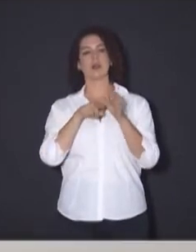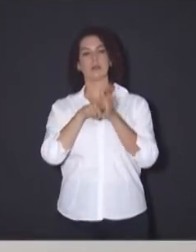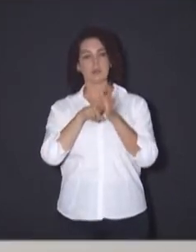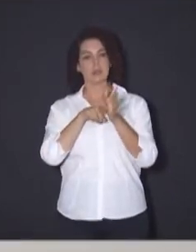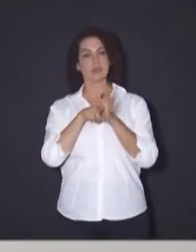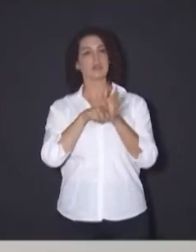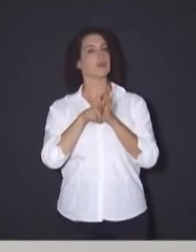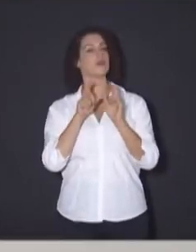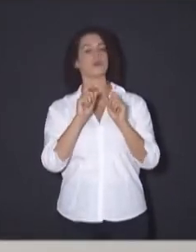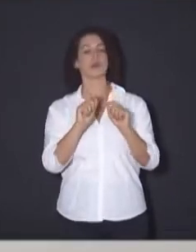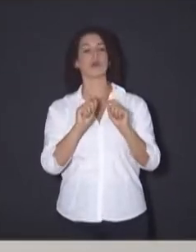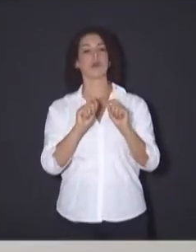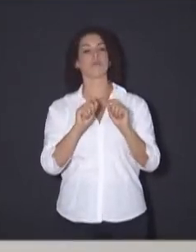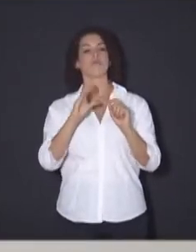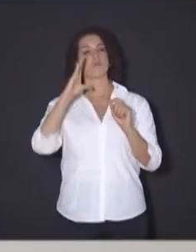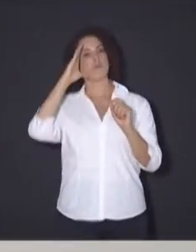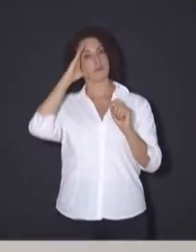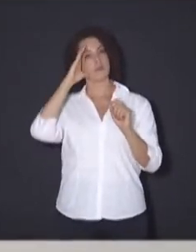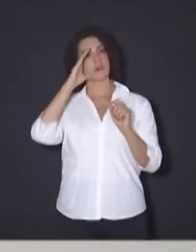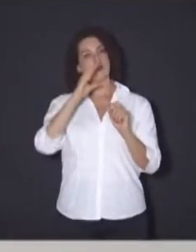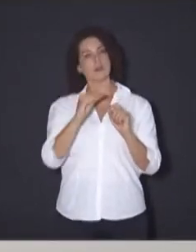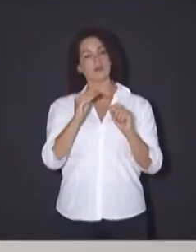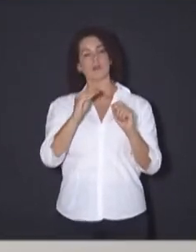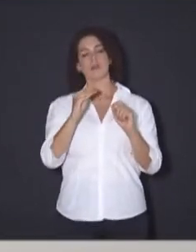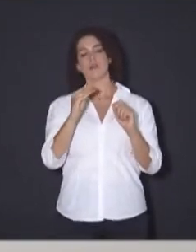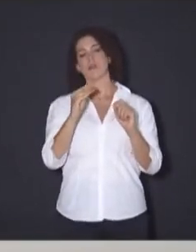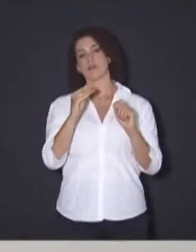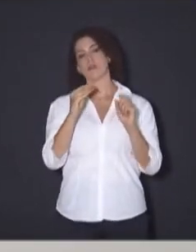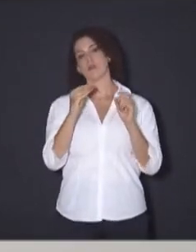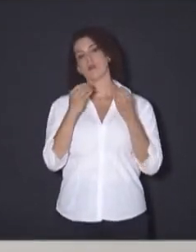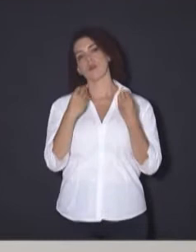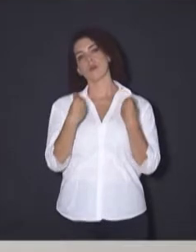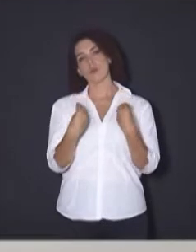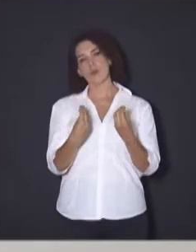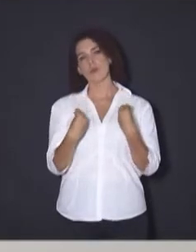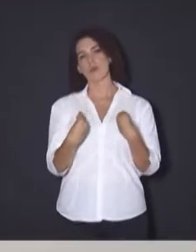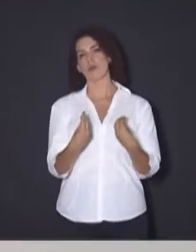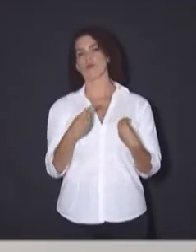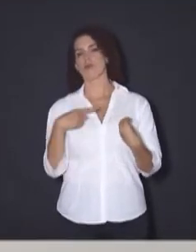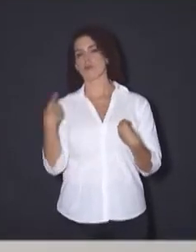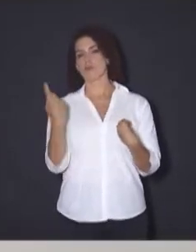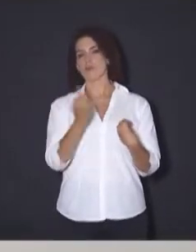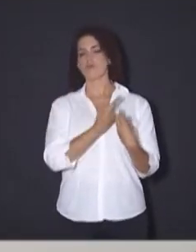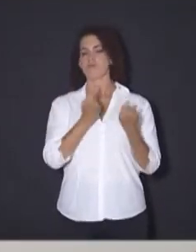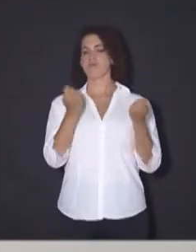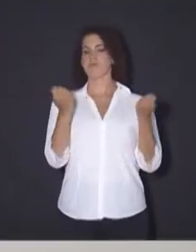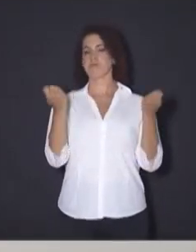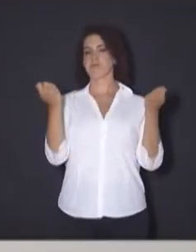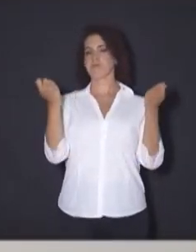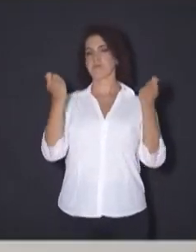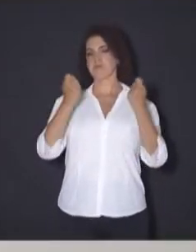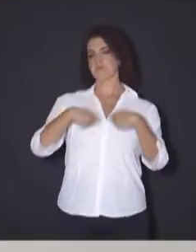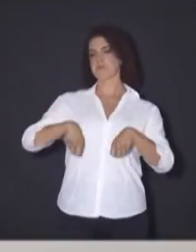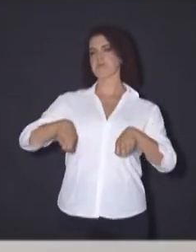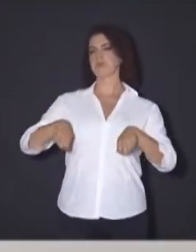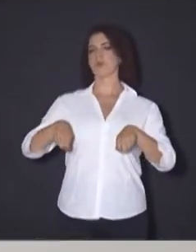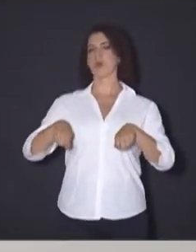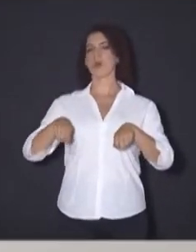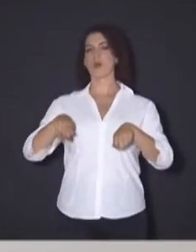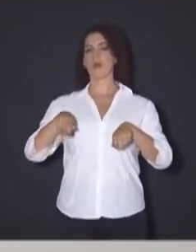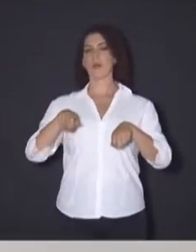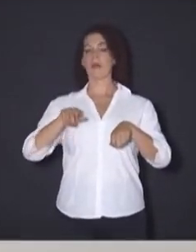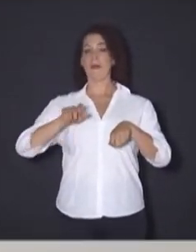seja entendermos de como é que nós fomos onu capazes nós que eu chamo a gestão